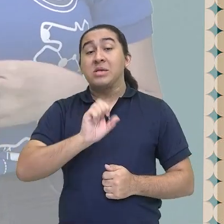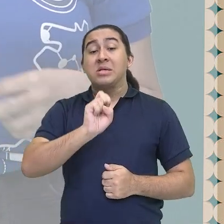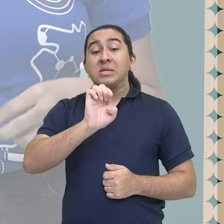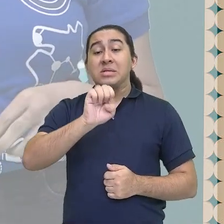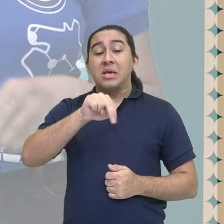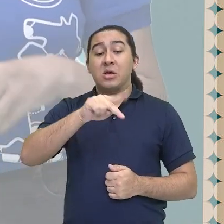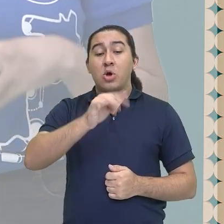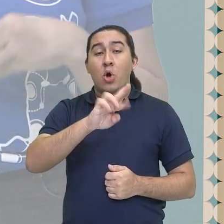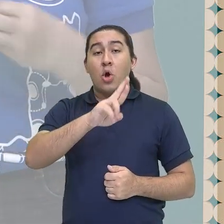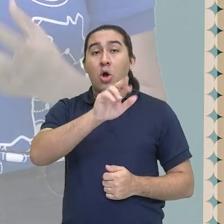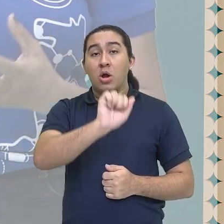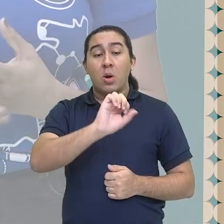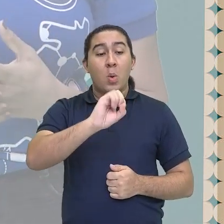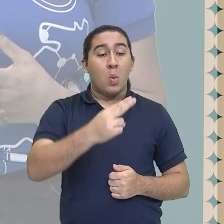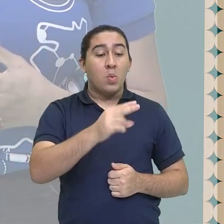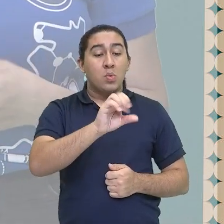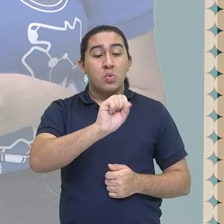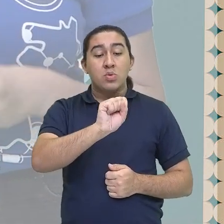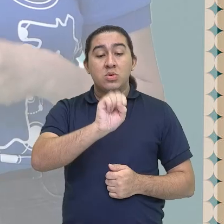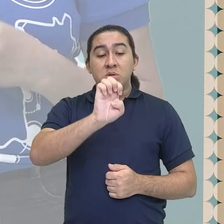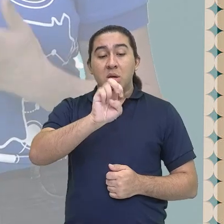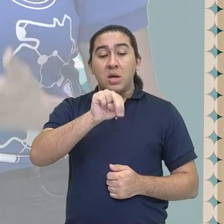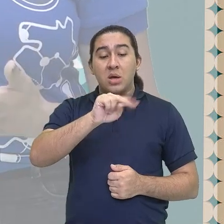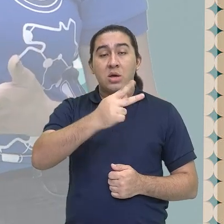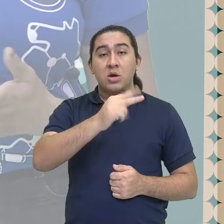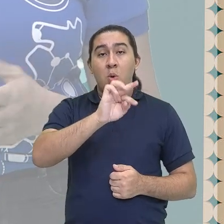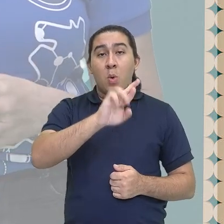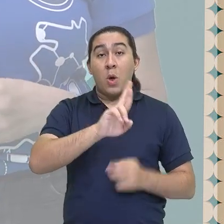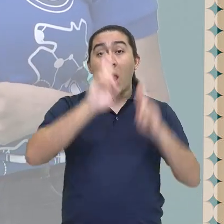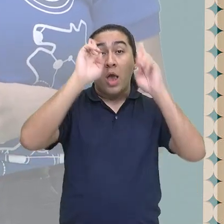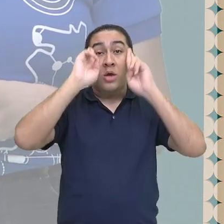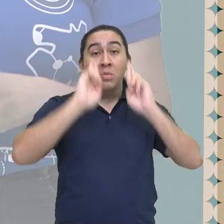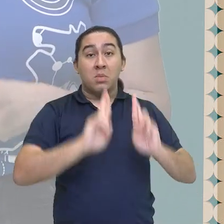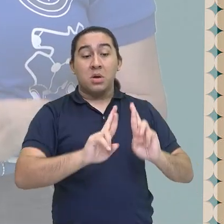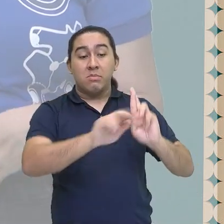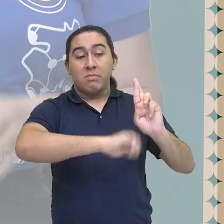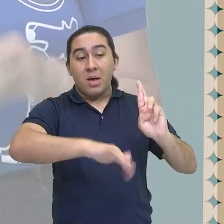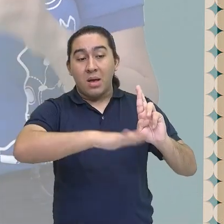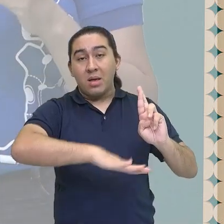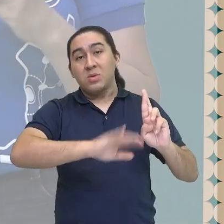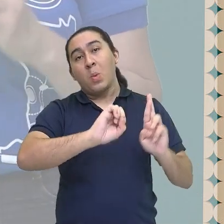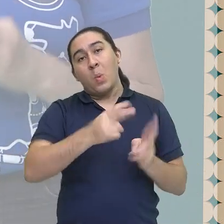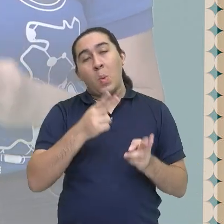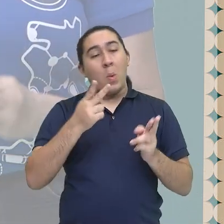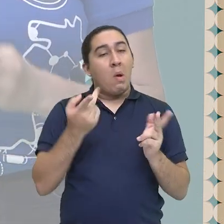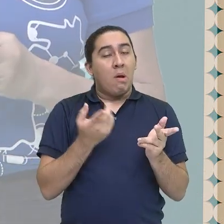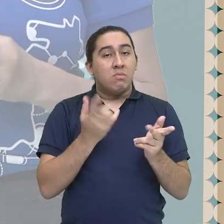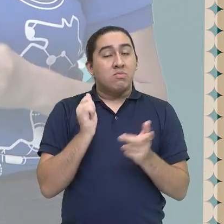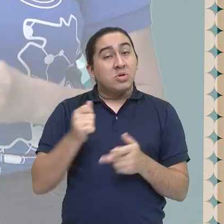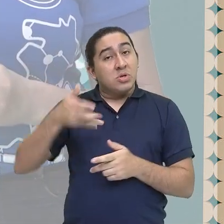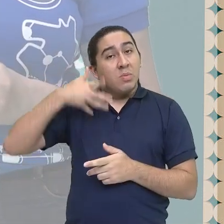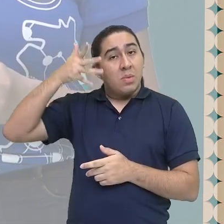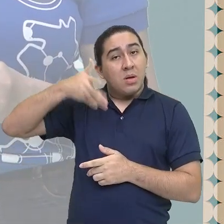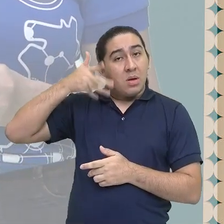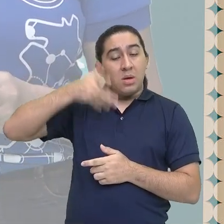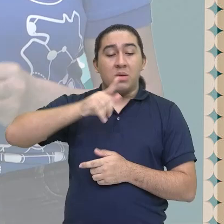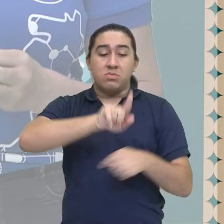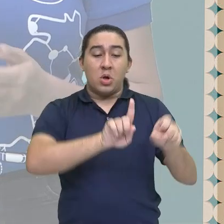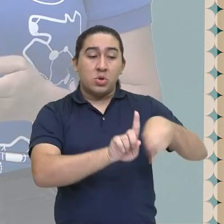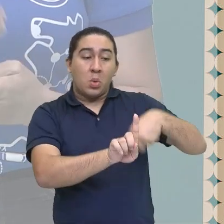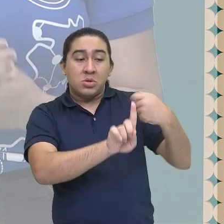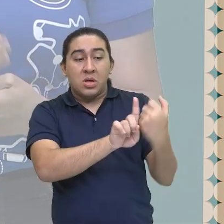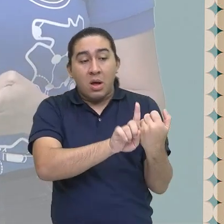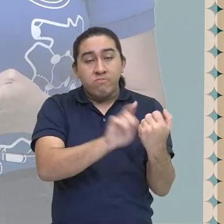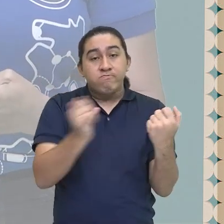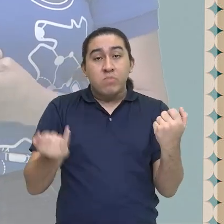da pessoa, nos ambientes acadêmicos ou em eventos sociais importantes.